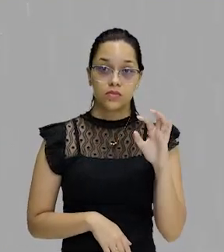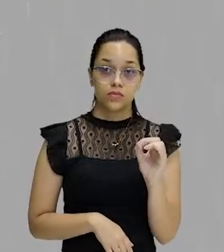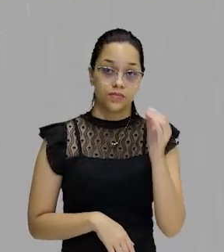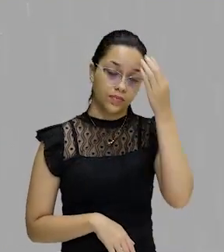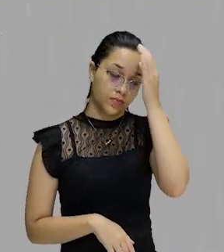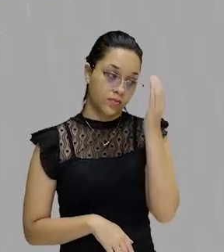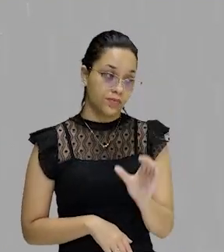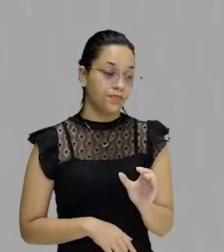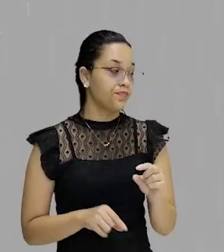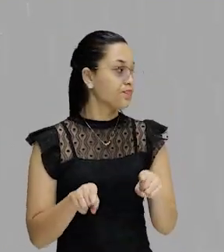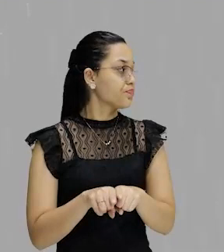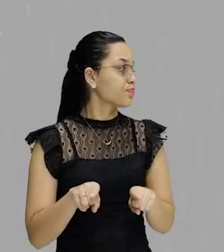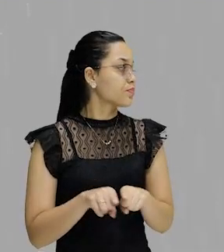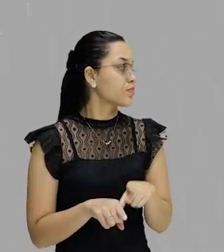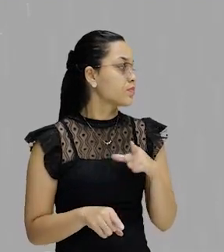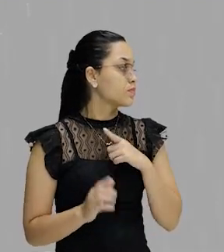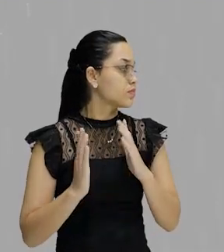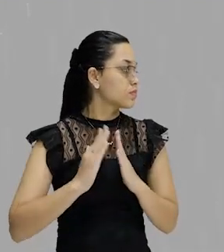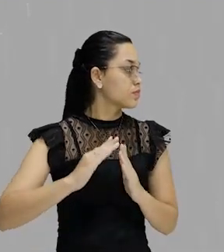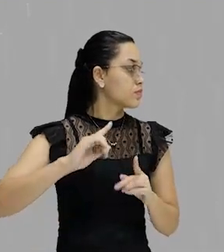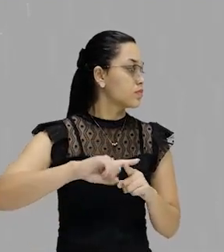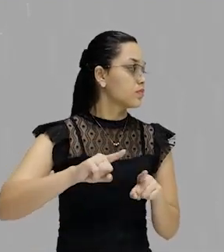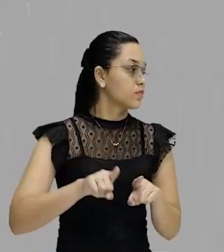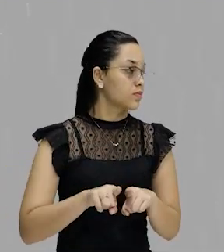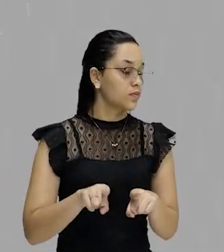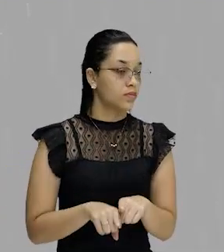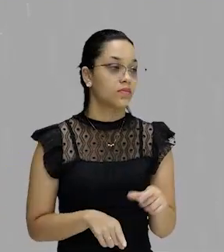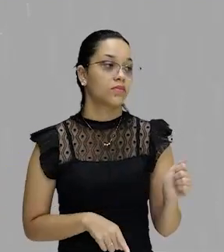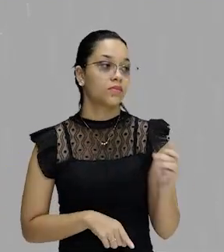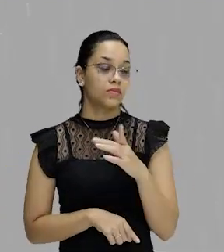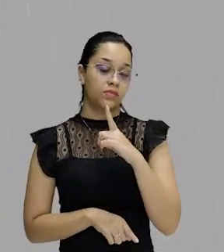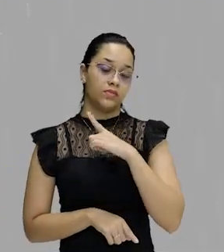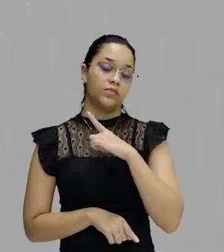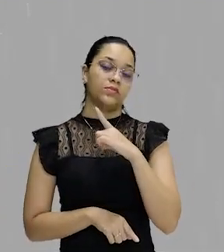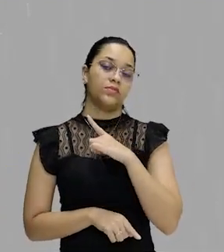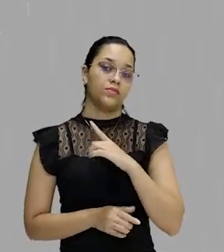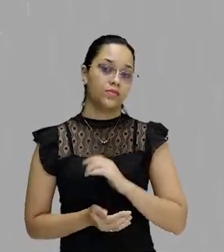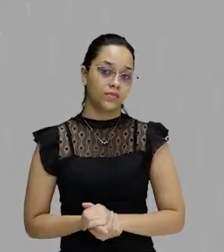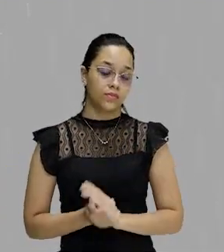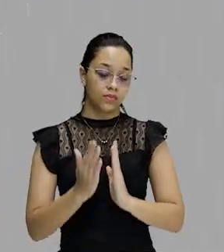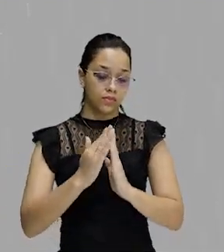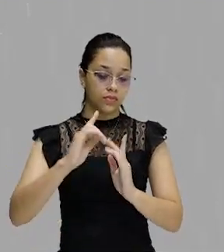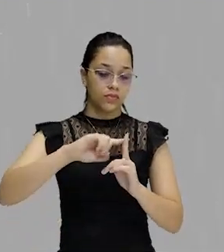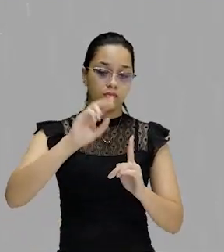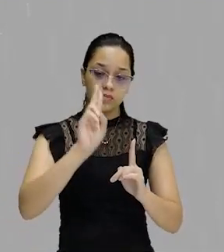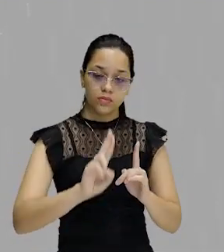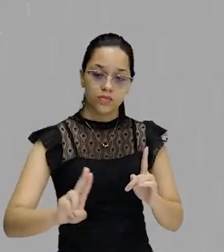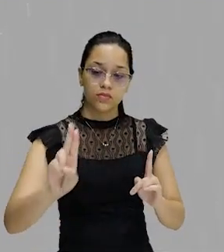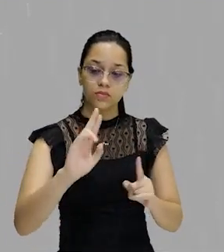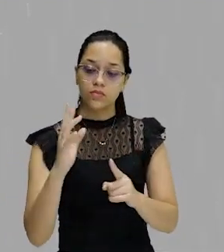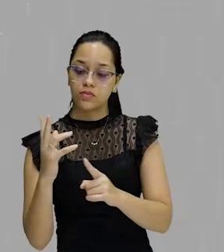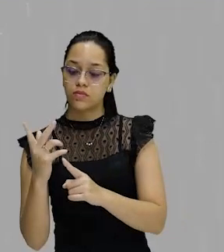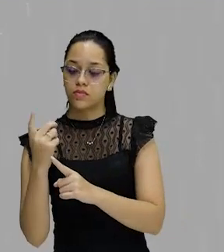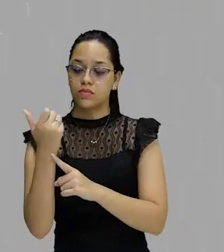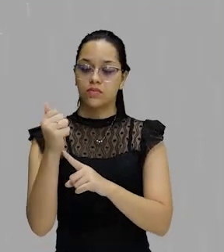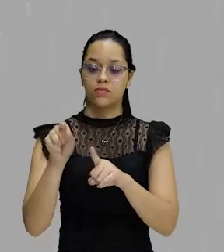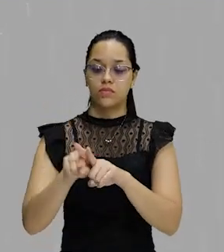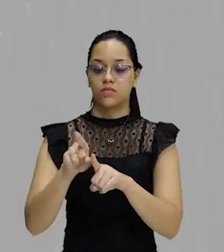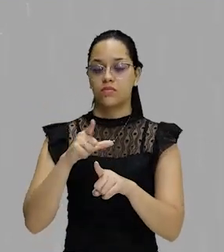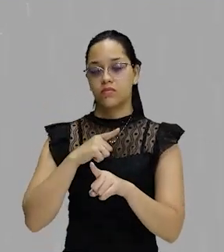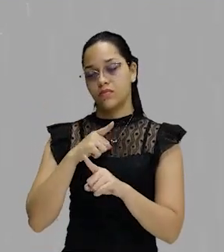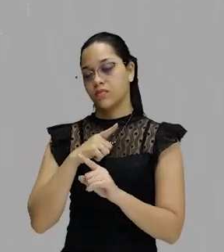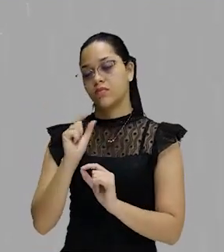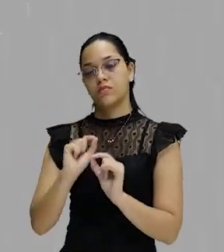de contas, a igreja ela foi uma grande mecena. A igreja usou a arte